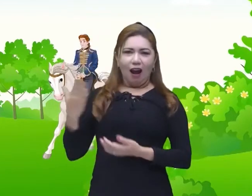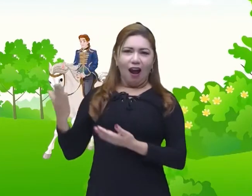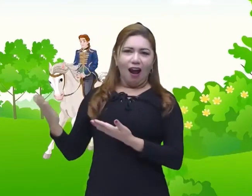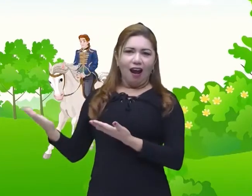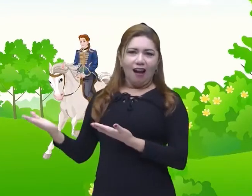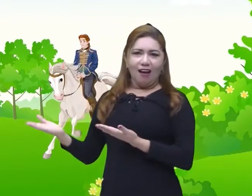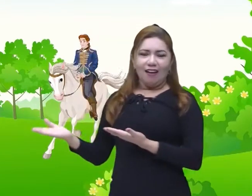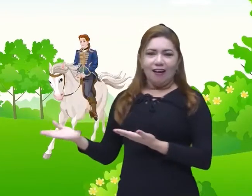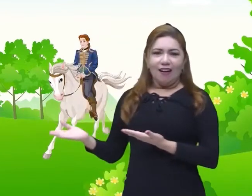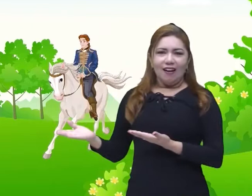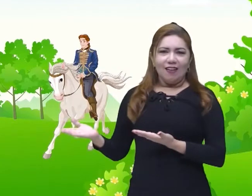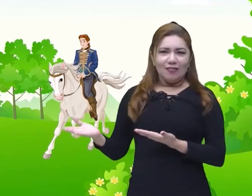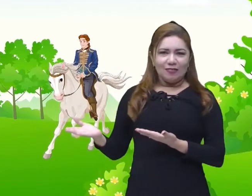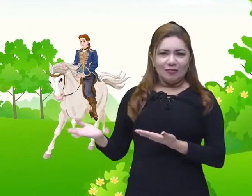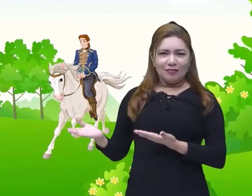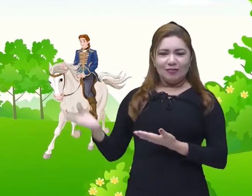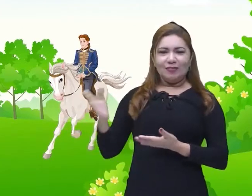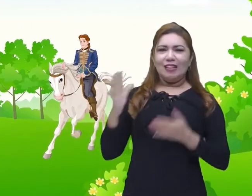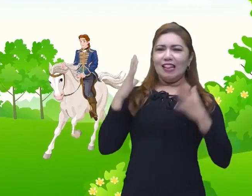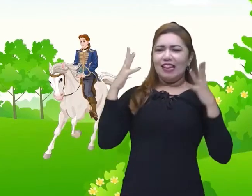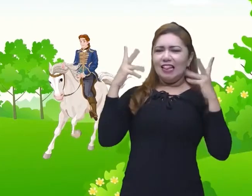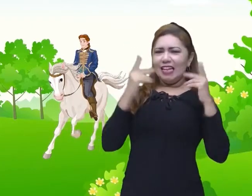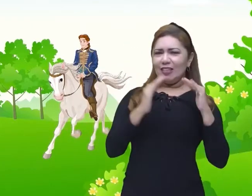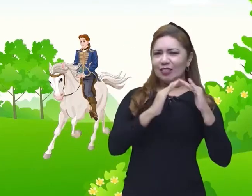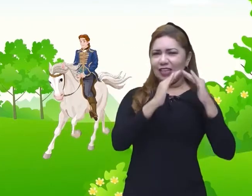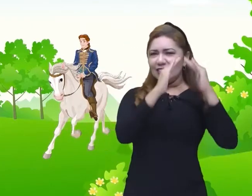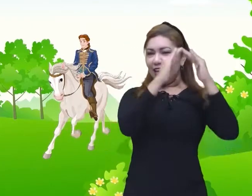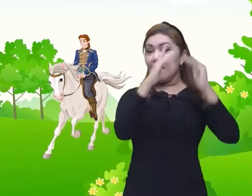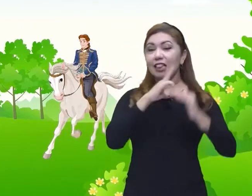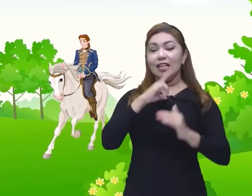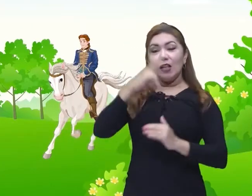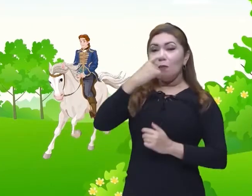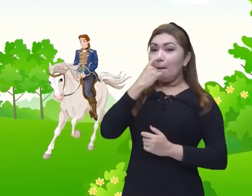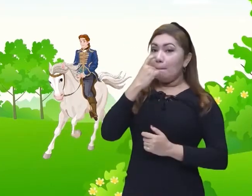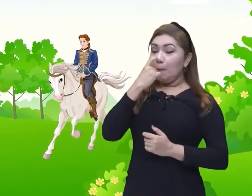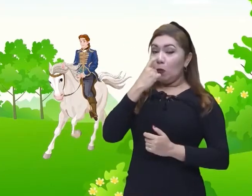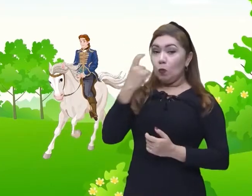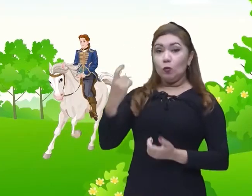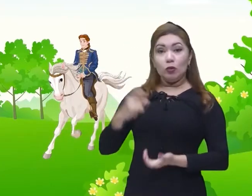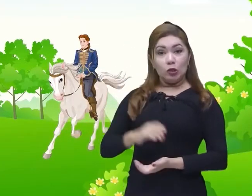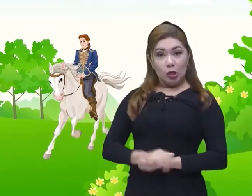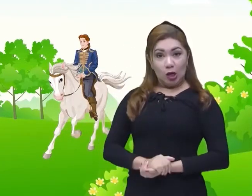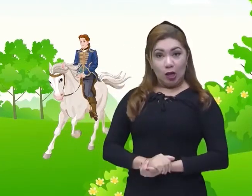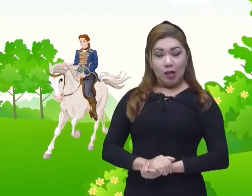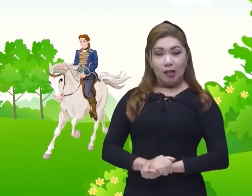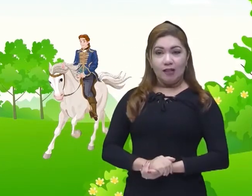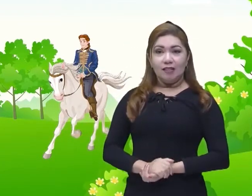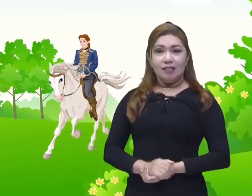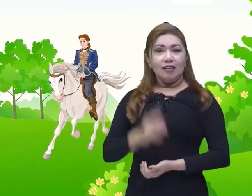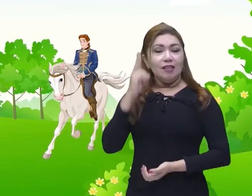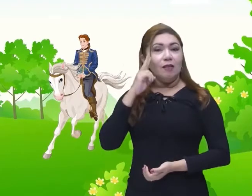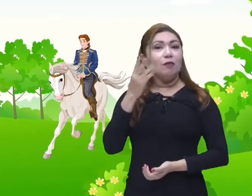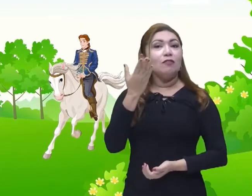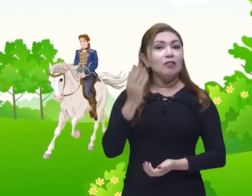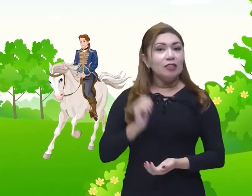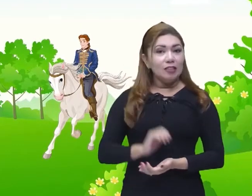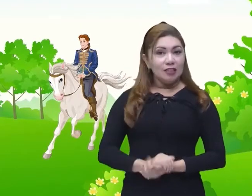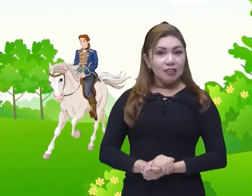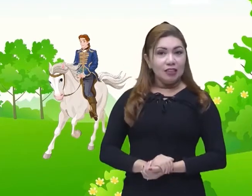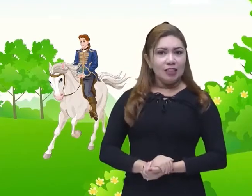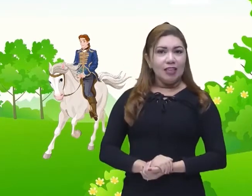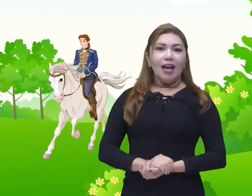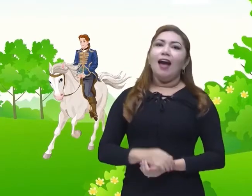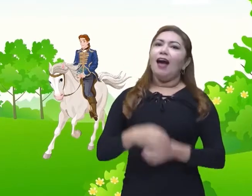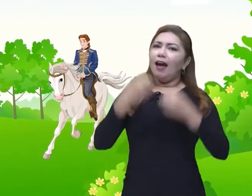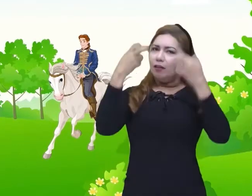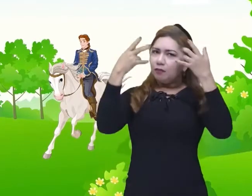lindo castelo. Temos até o quê? Uma bruxa. Isso lembra você alguma coisa? Nós vamos falar sobre